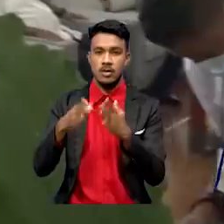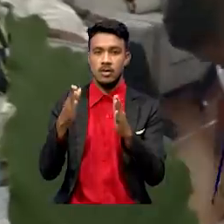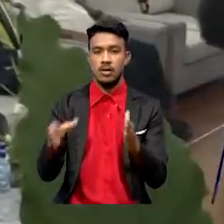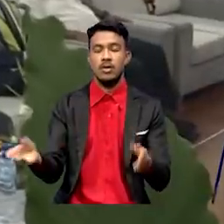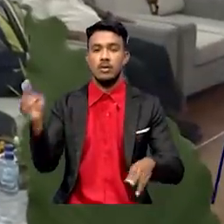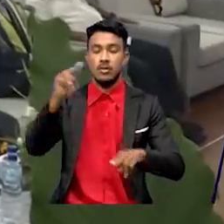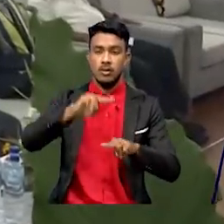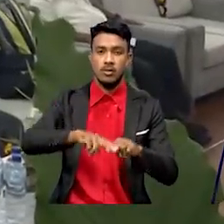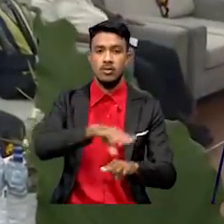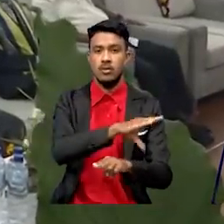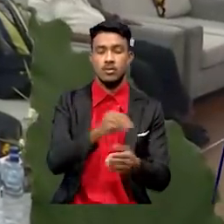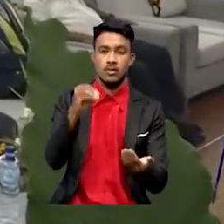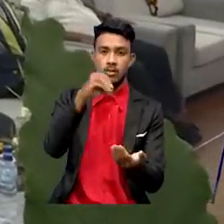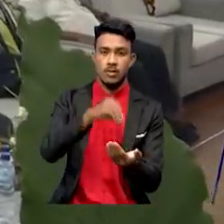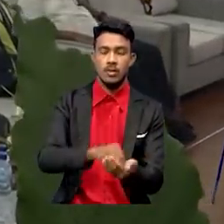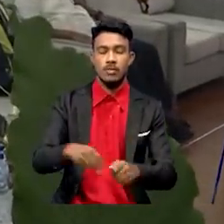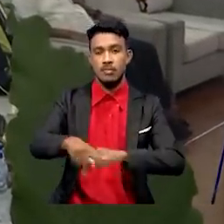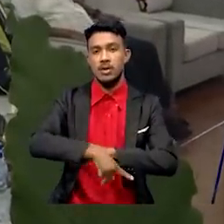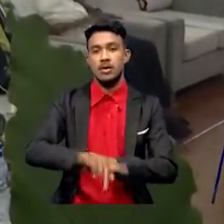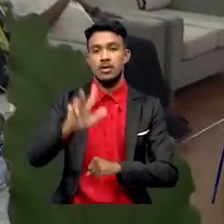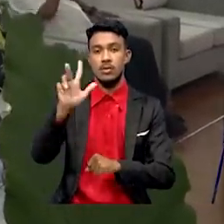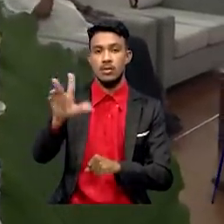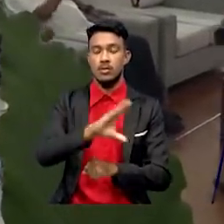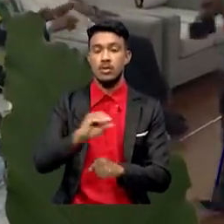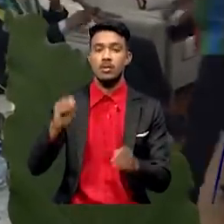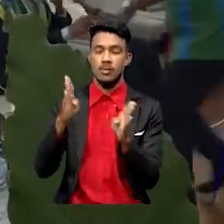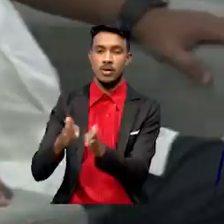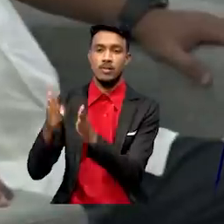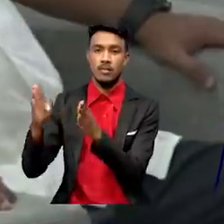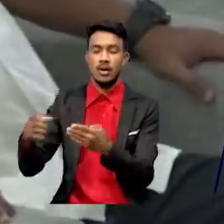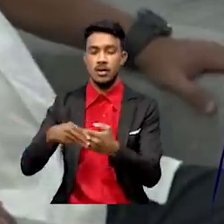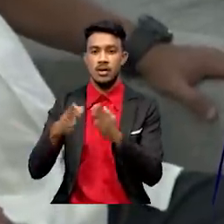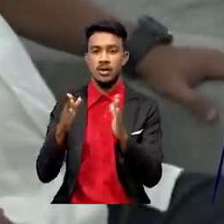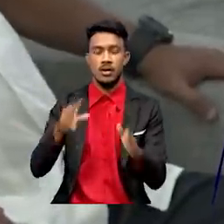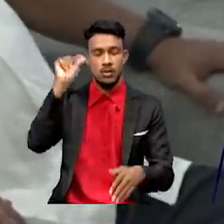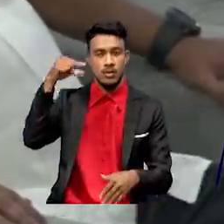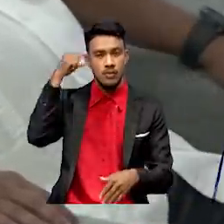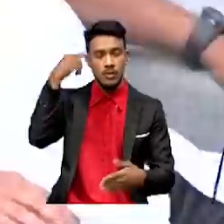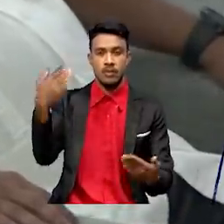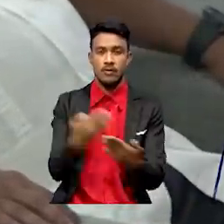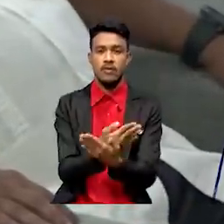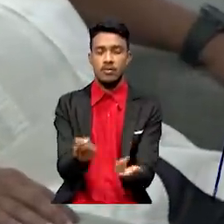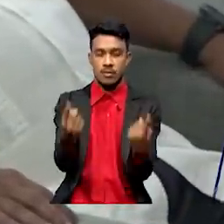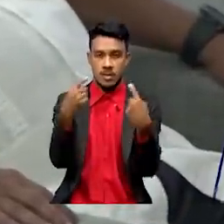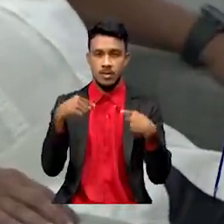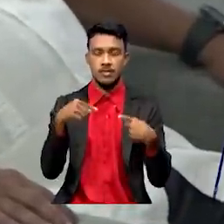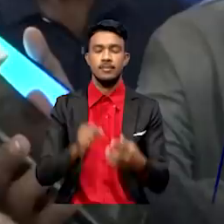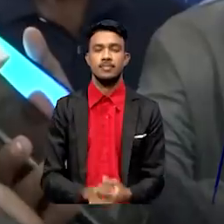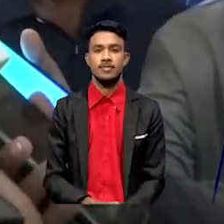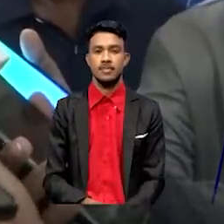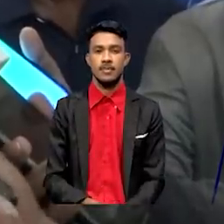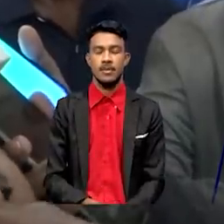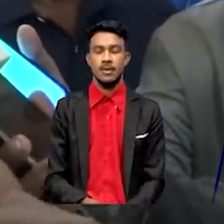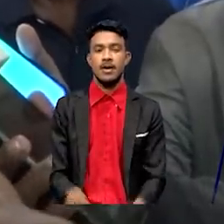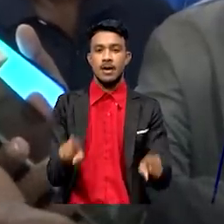hametin unidade husi partido tulu refere, no prepara atu ukun tan iha governo fon mai. Ne hanesa